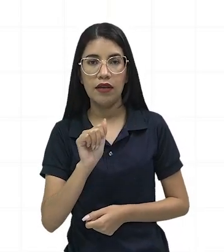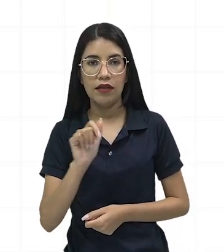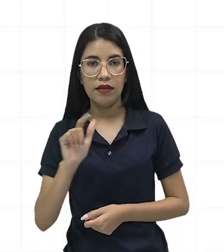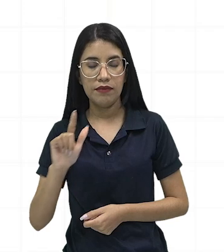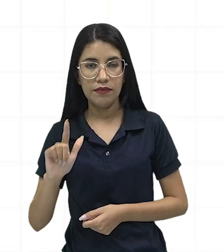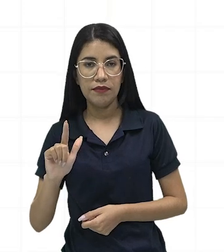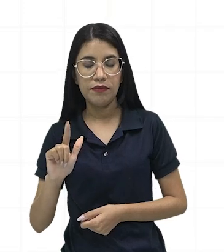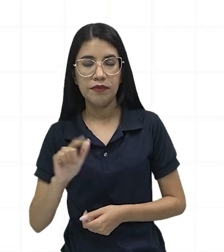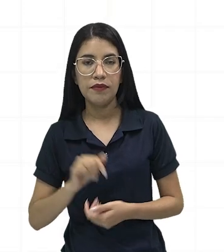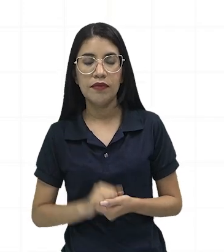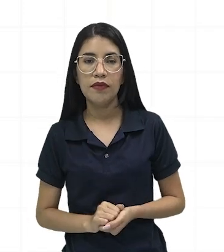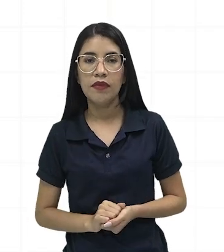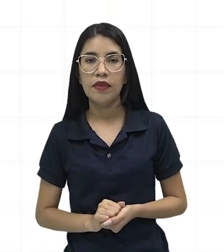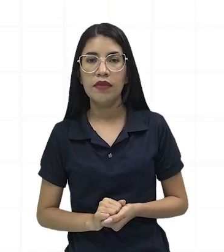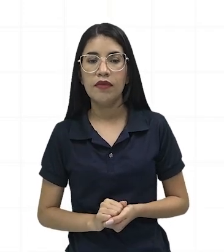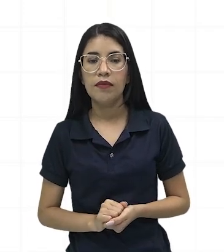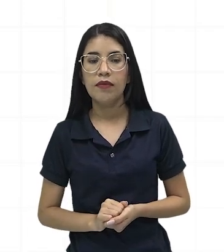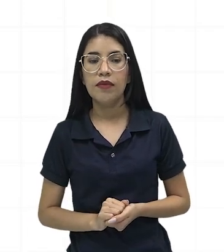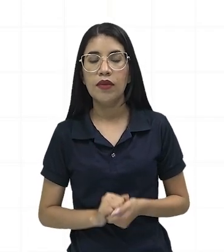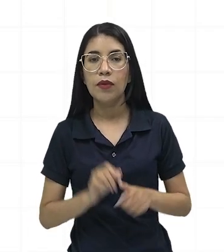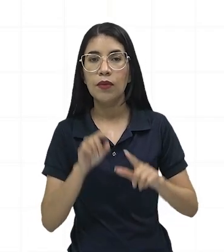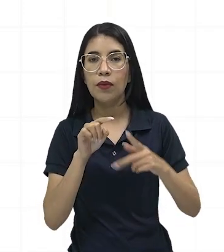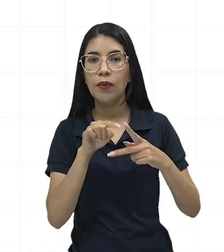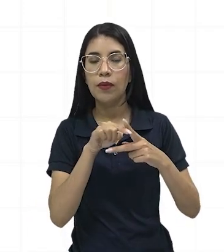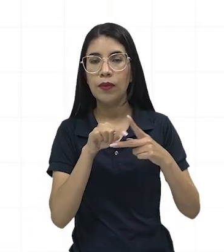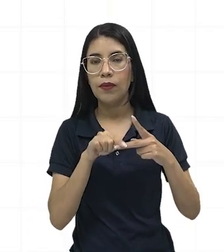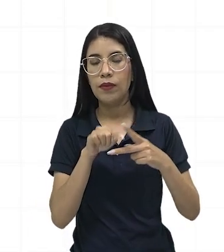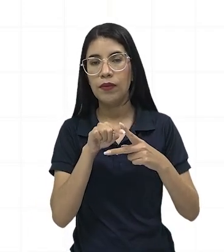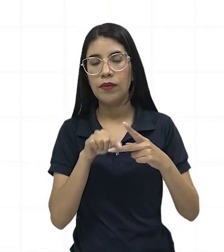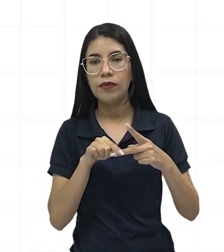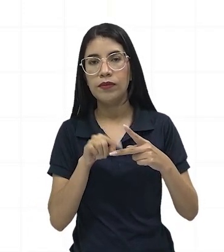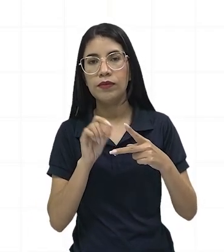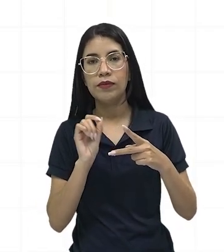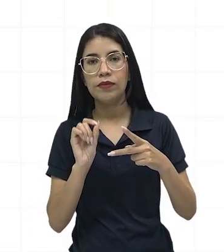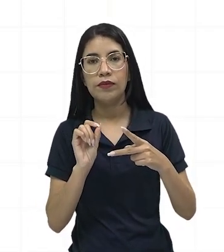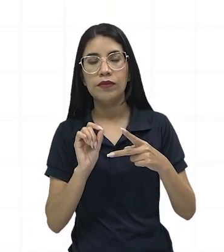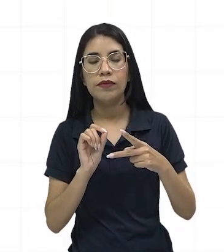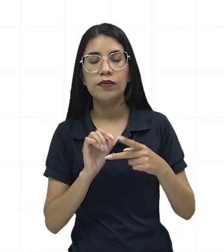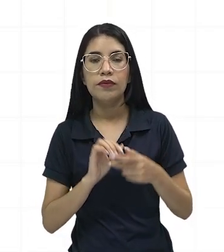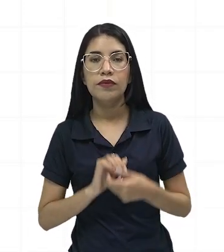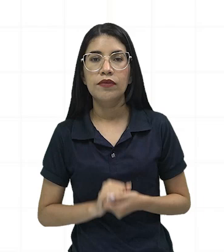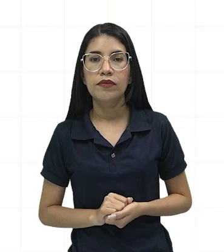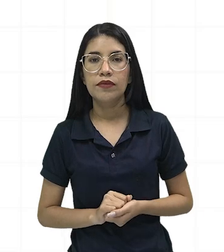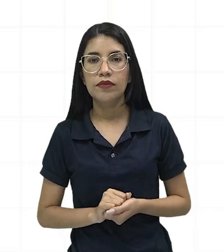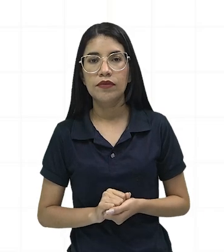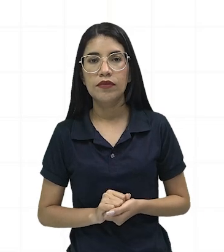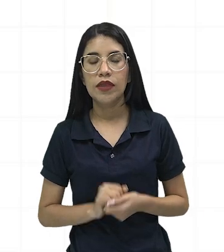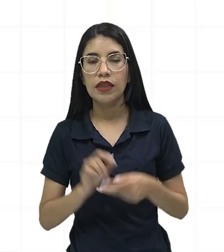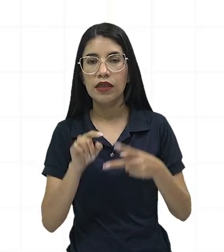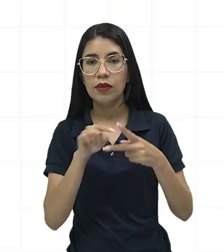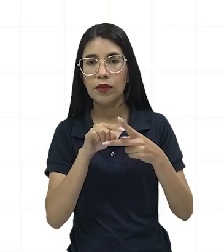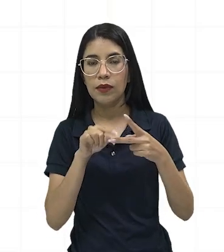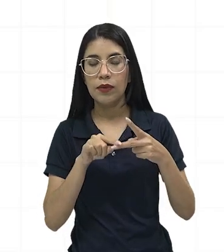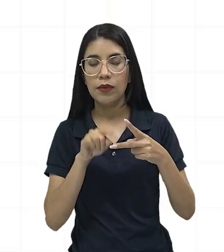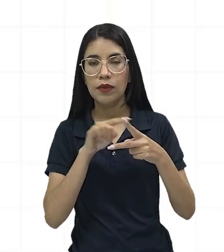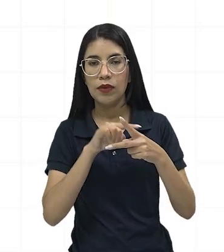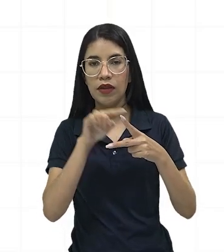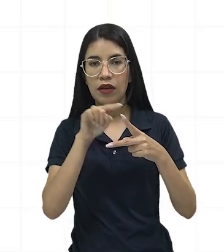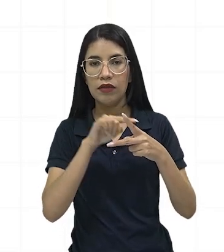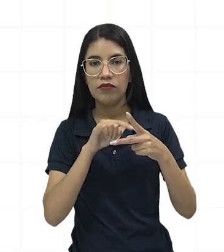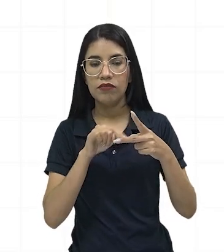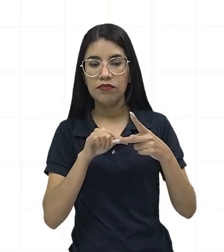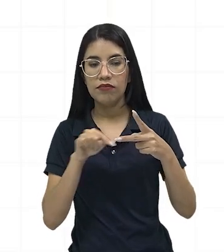lado. O que é esse ângulo? Esse ângulo está sendo formado, né, na abertura dos